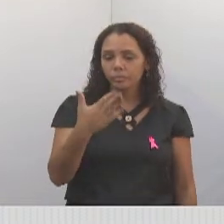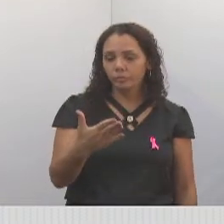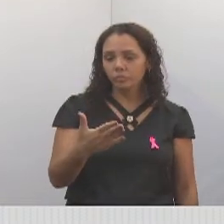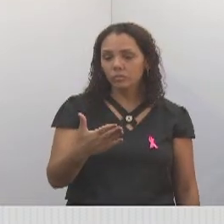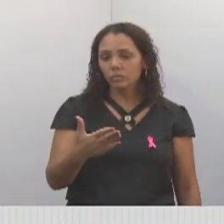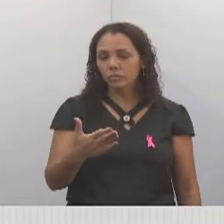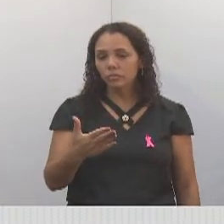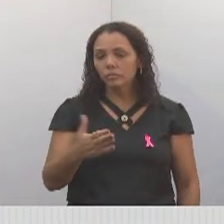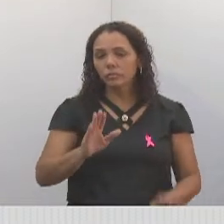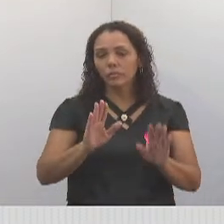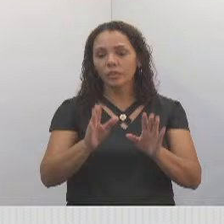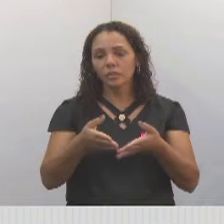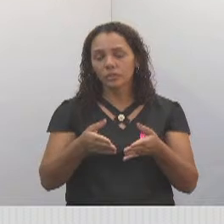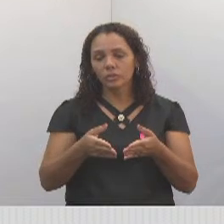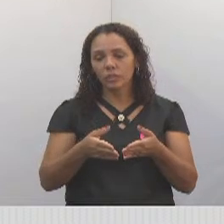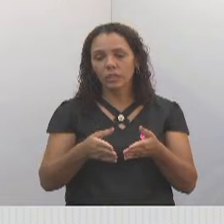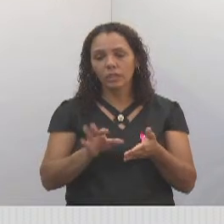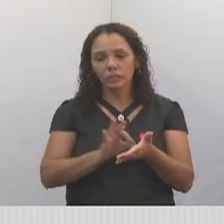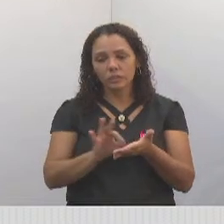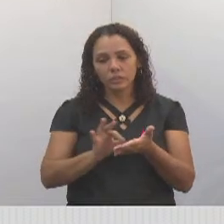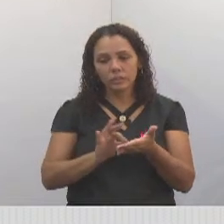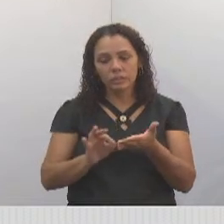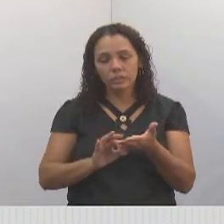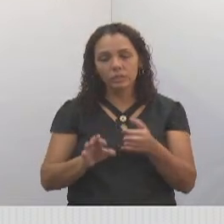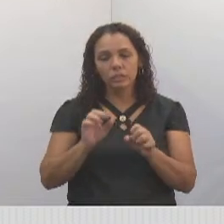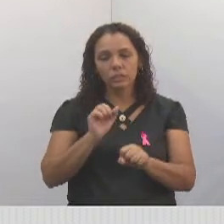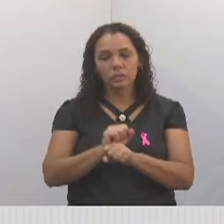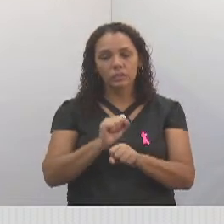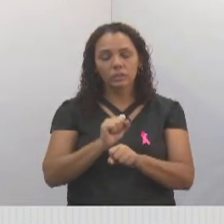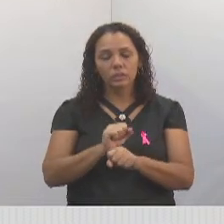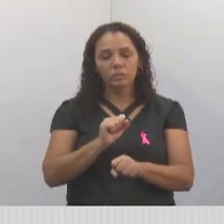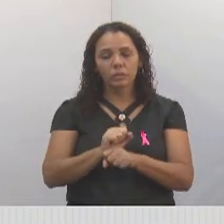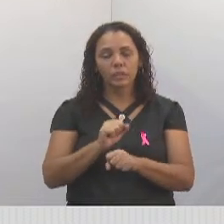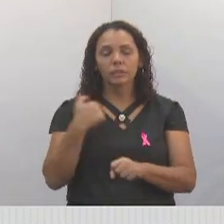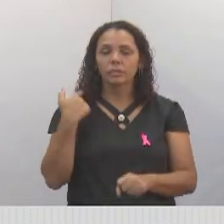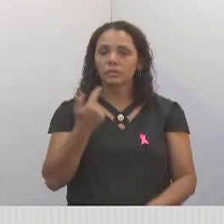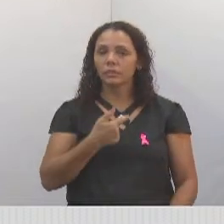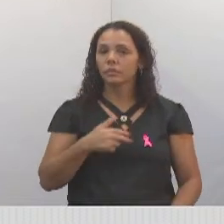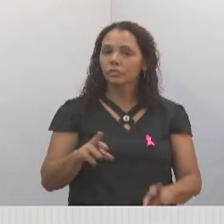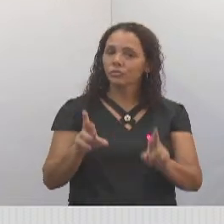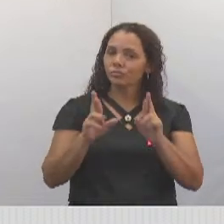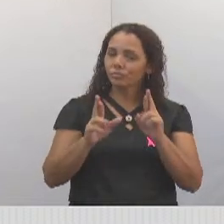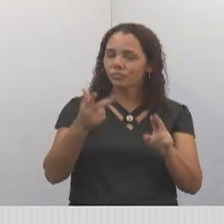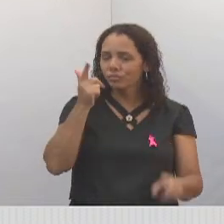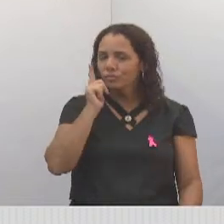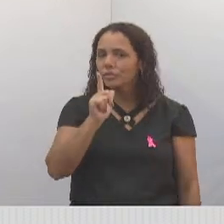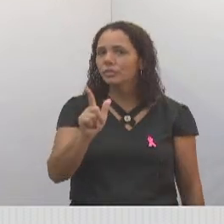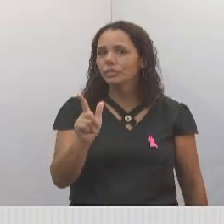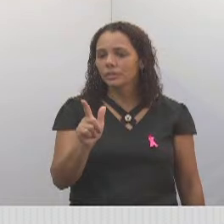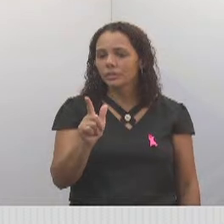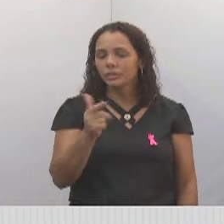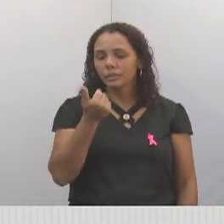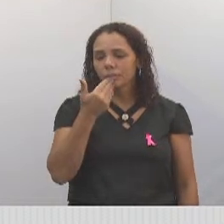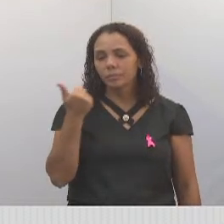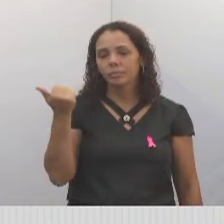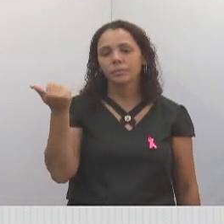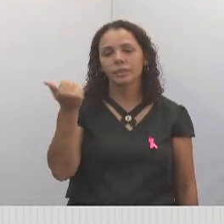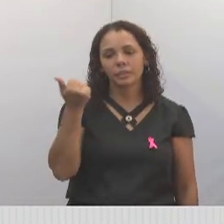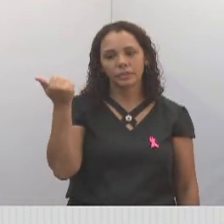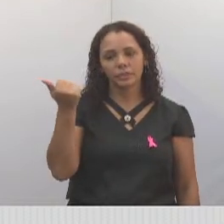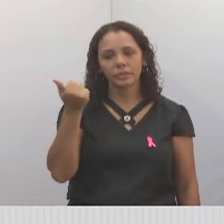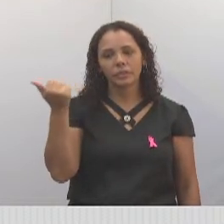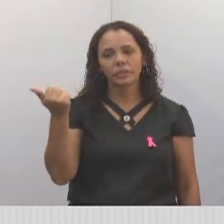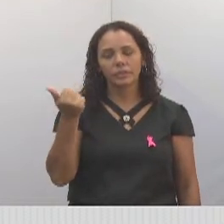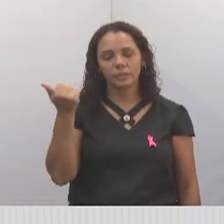já está colocado no papel, então eu espero que a gente consiga ter aí uma melhora